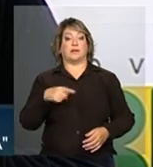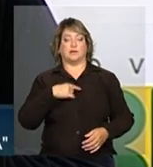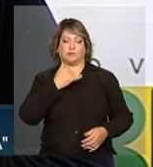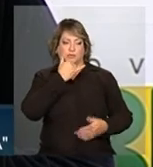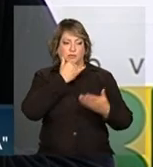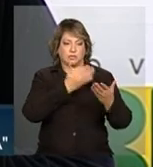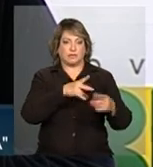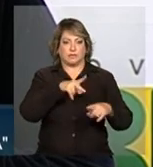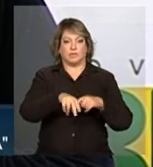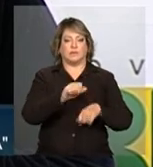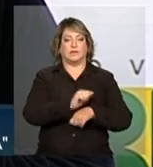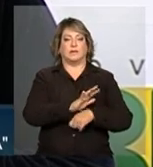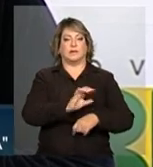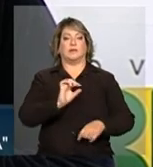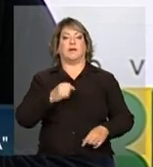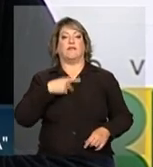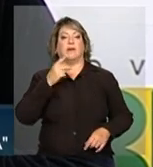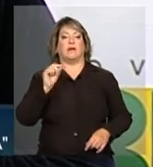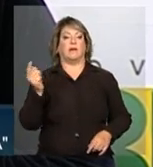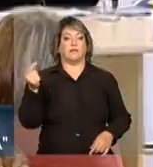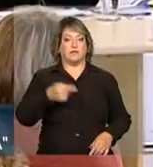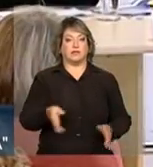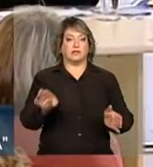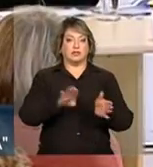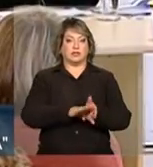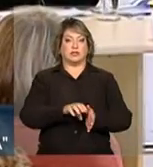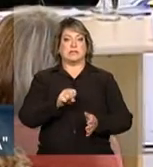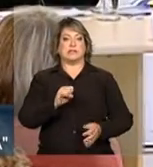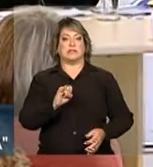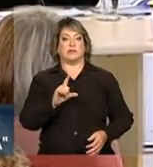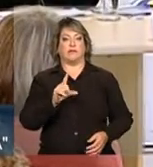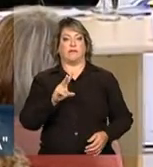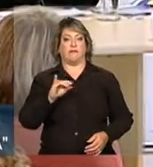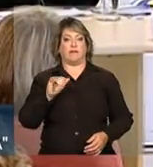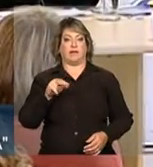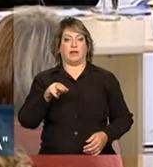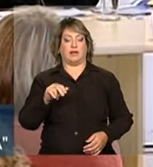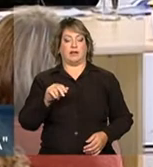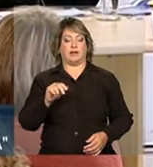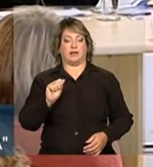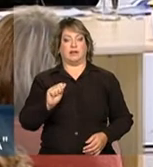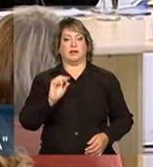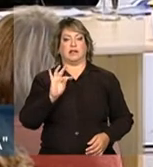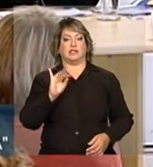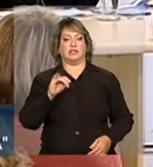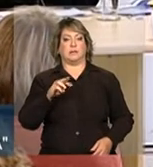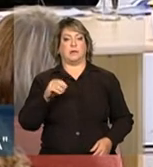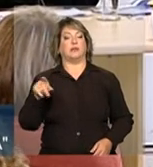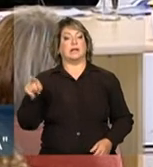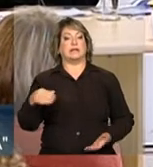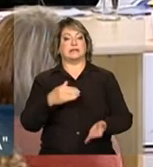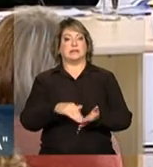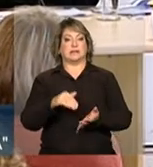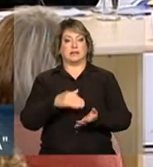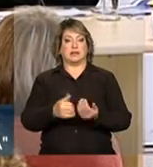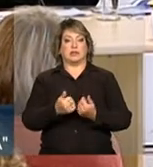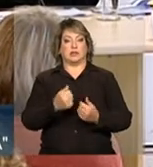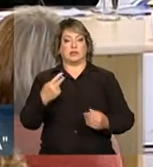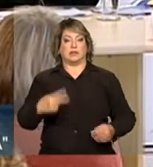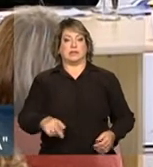desculpa, registrar a presença de Silvânia Timóteo, da secretária adjunta da CEPIR, do